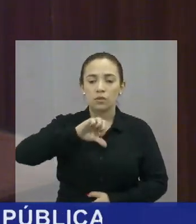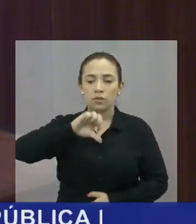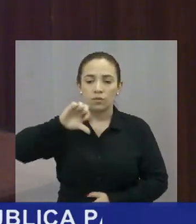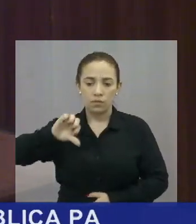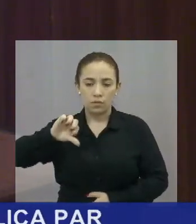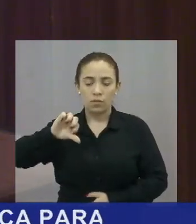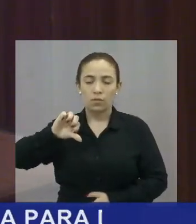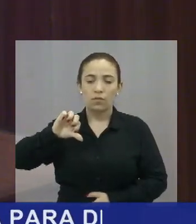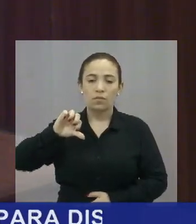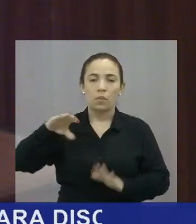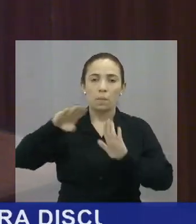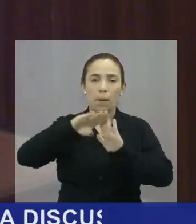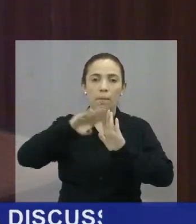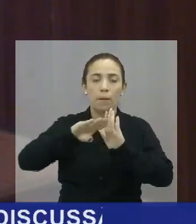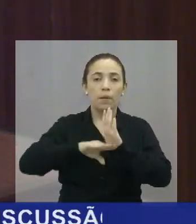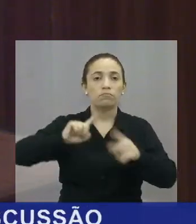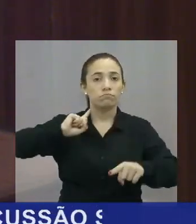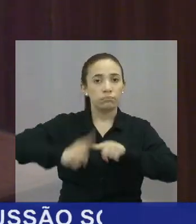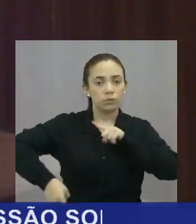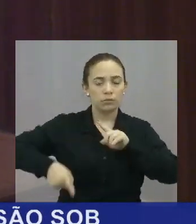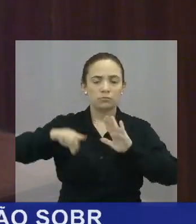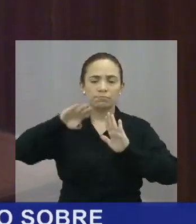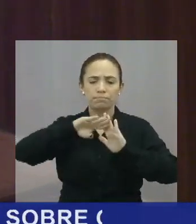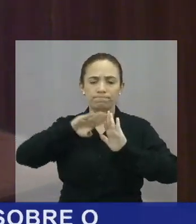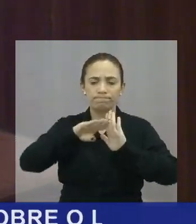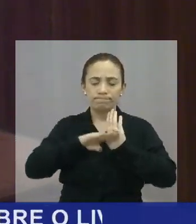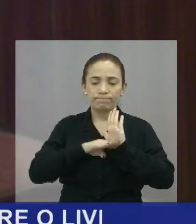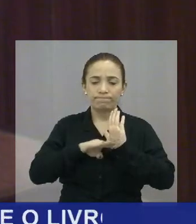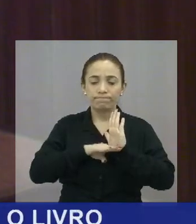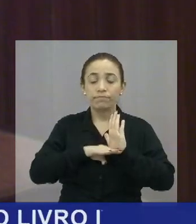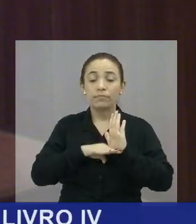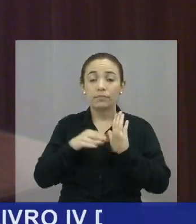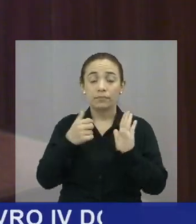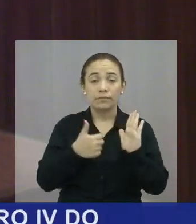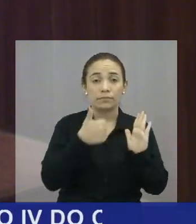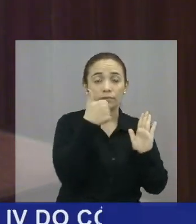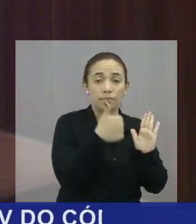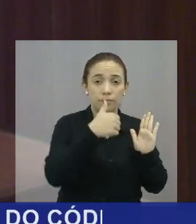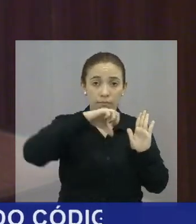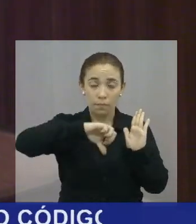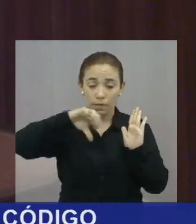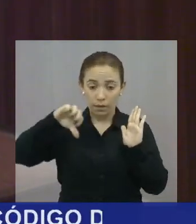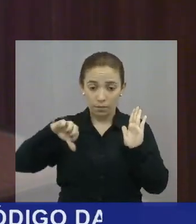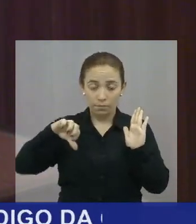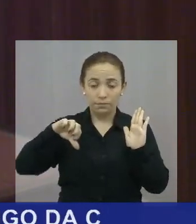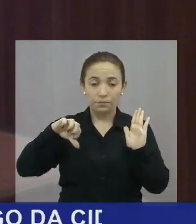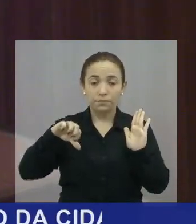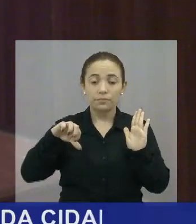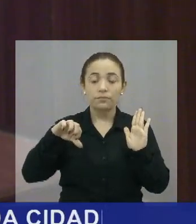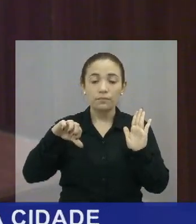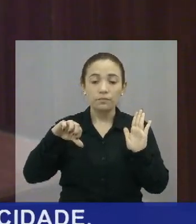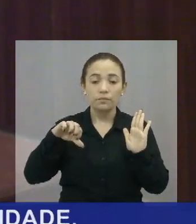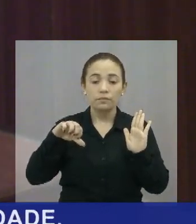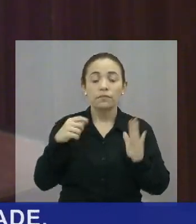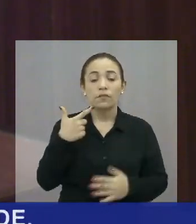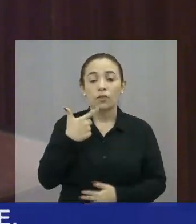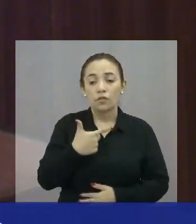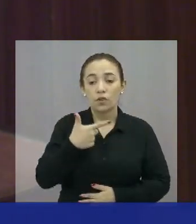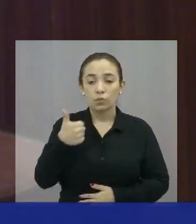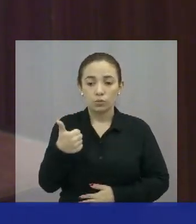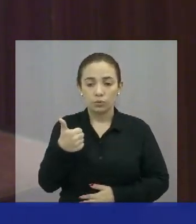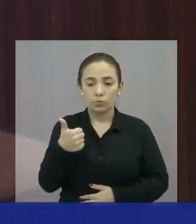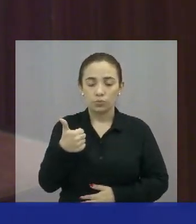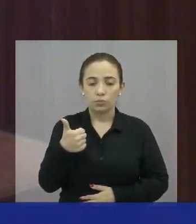199 infrações. Das 199 infrações, apenas